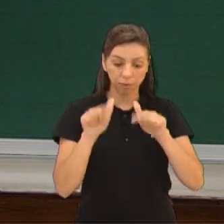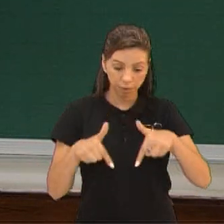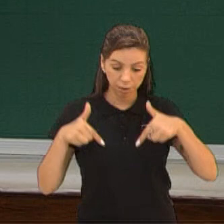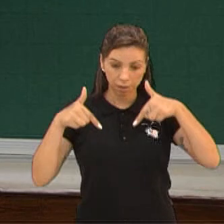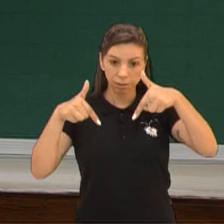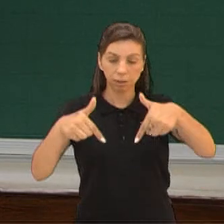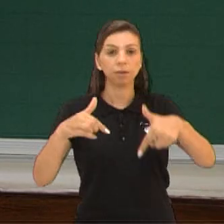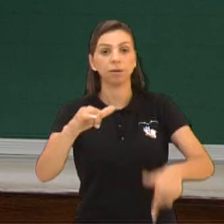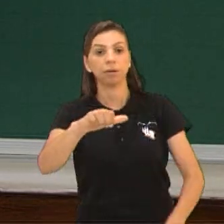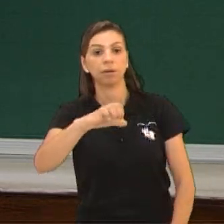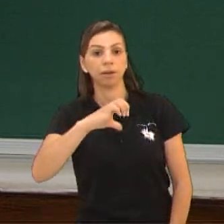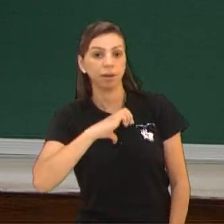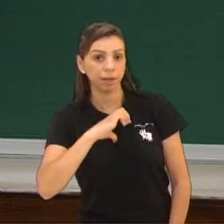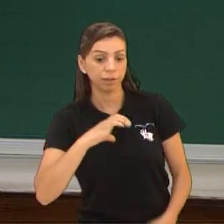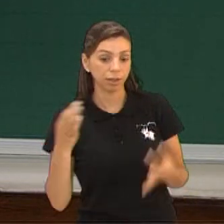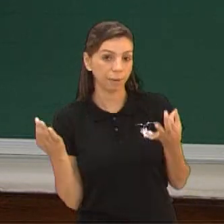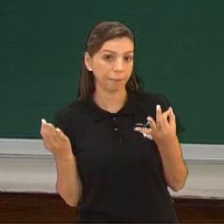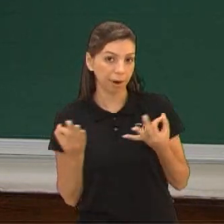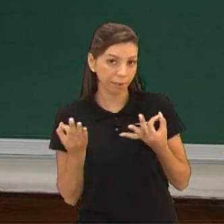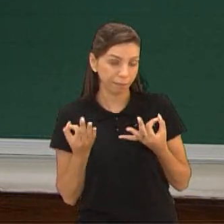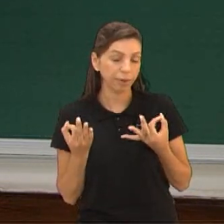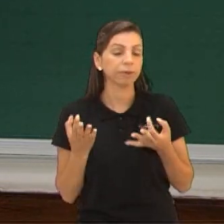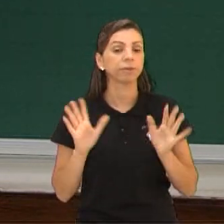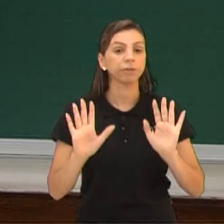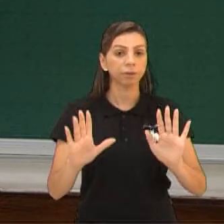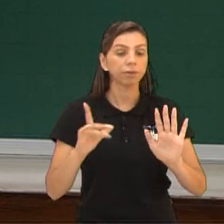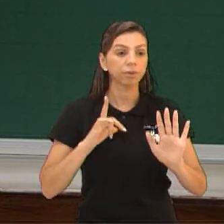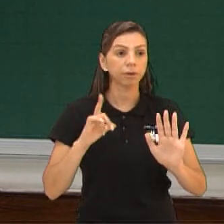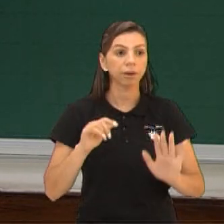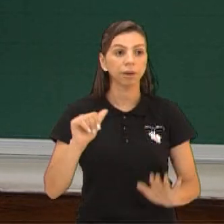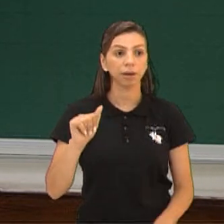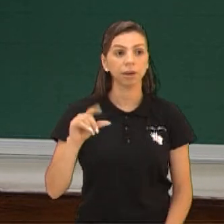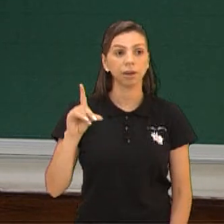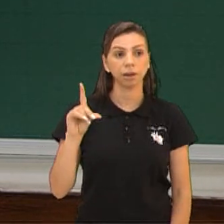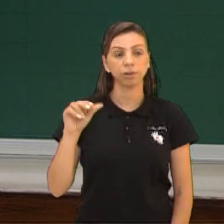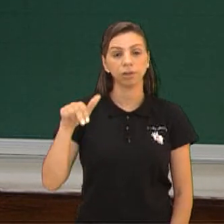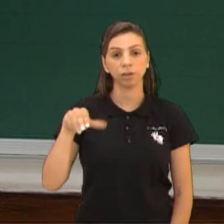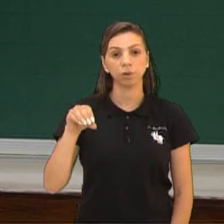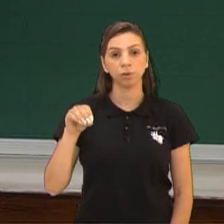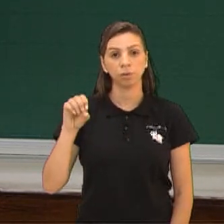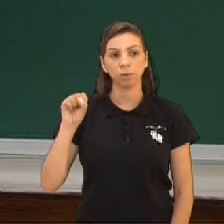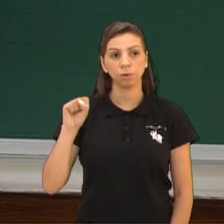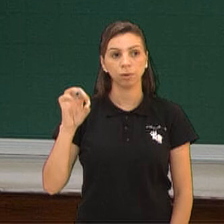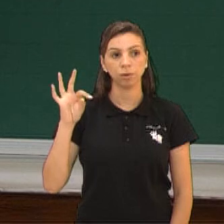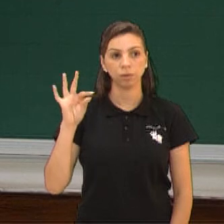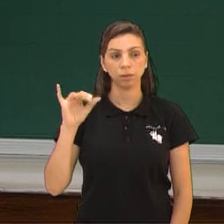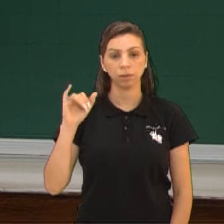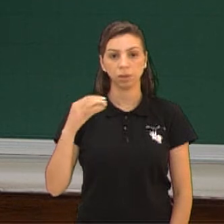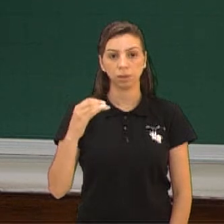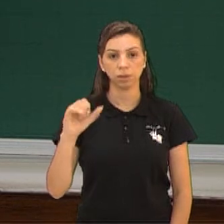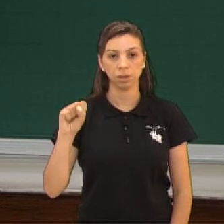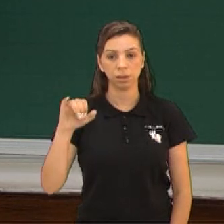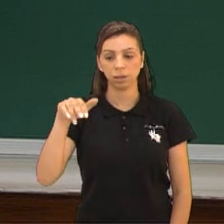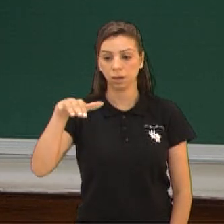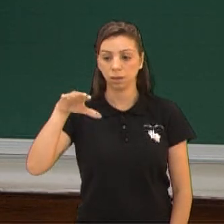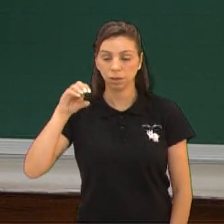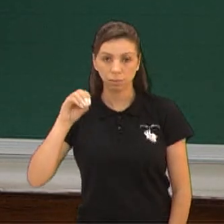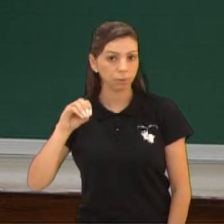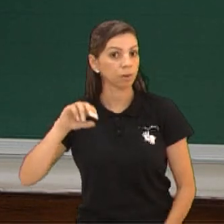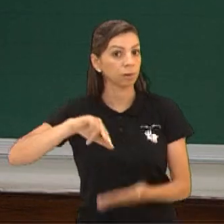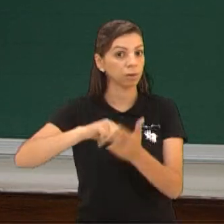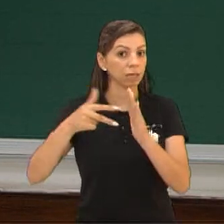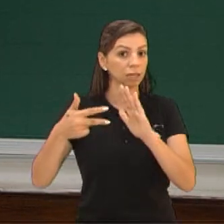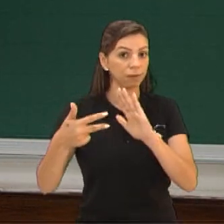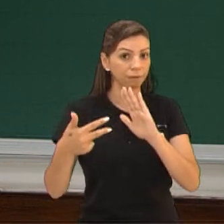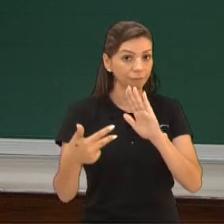ética correta em relação a isso, ao ver do Kant, seria o agnosticismo. Veja, agnosticismo não é ateísmo, tá? O ateísmo nega